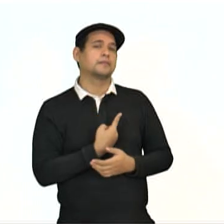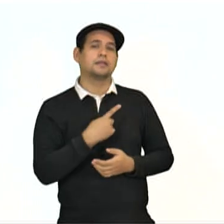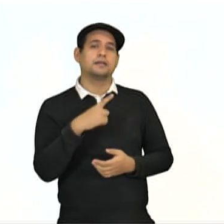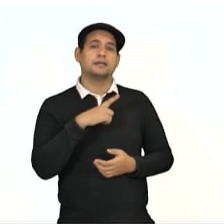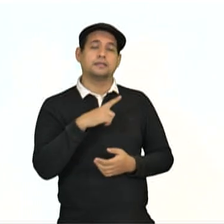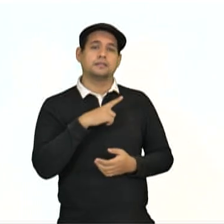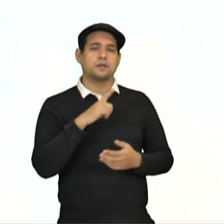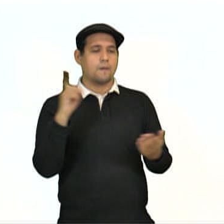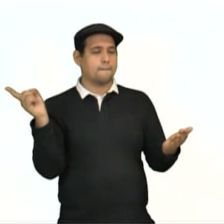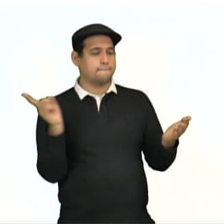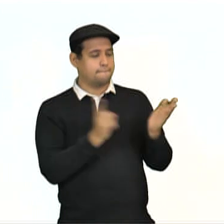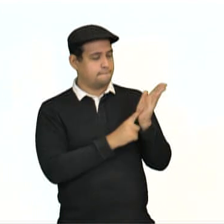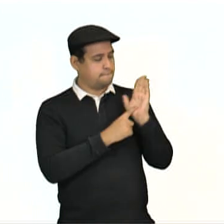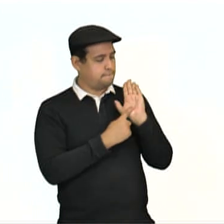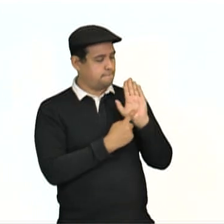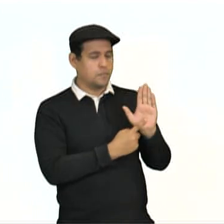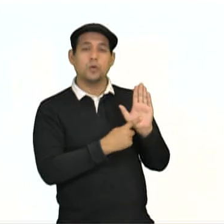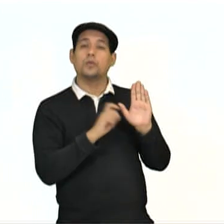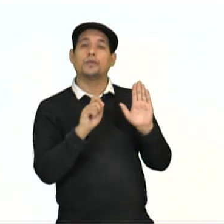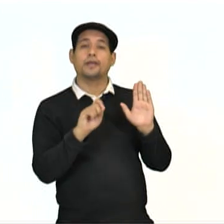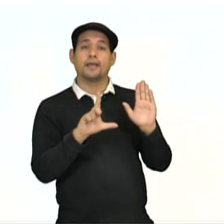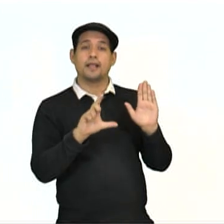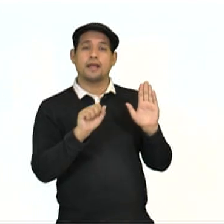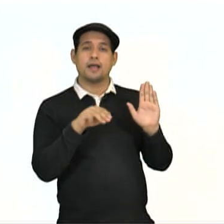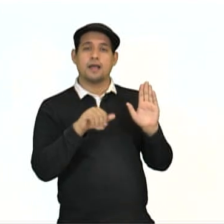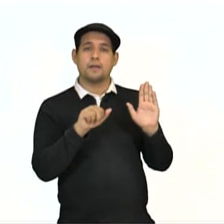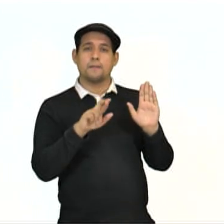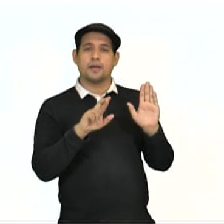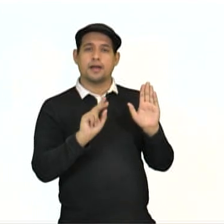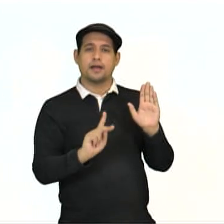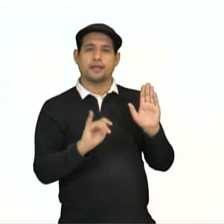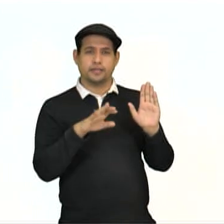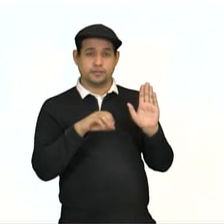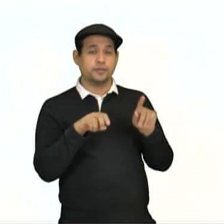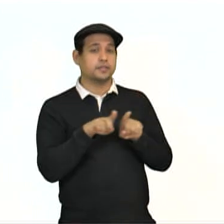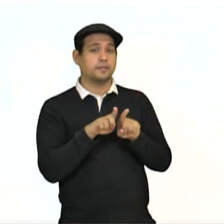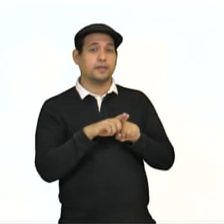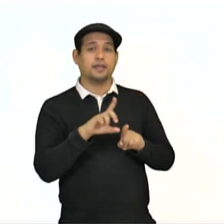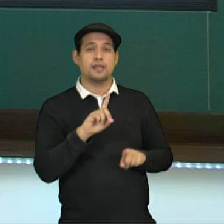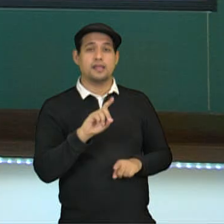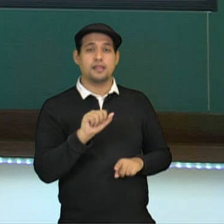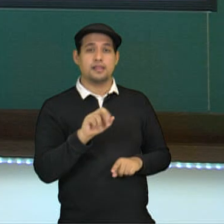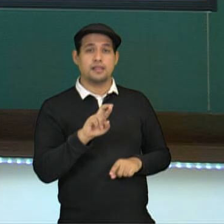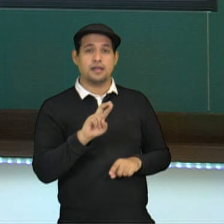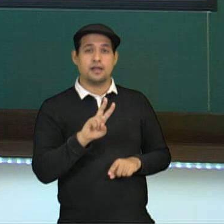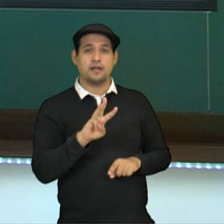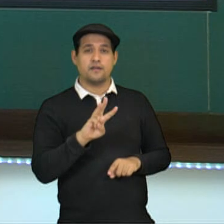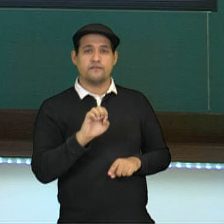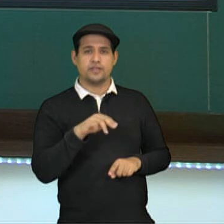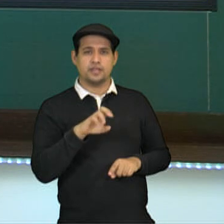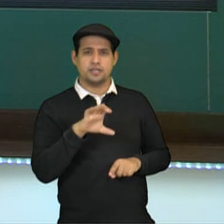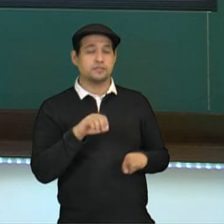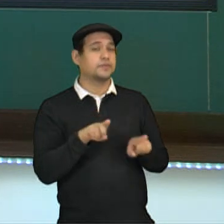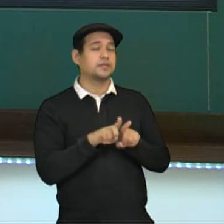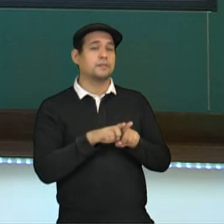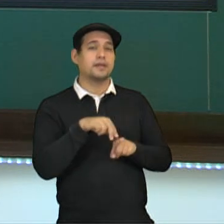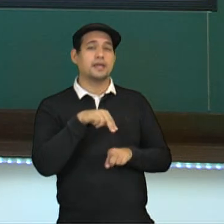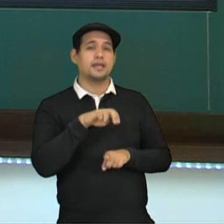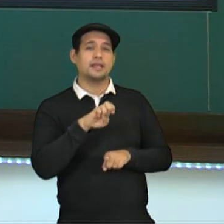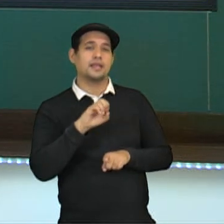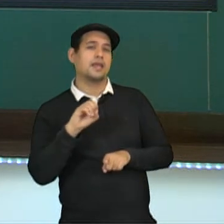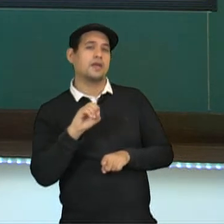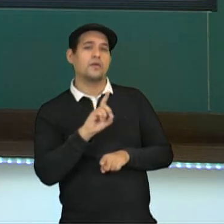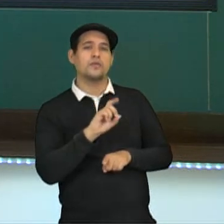destaque para o lamarquismo, o darwinismo e o chamado